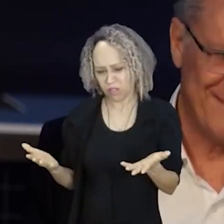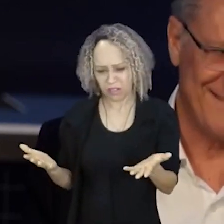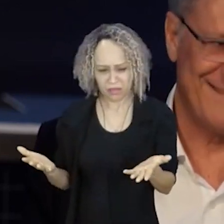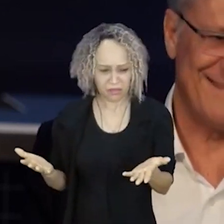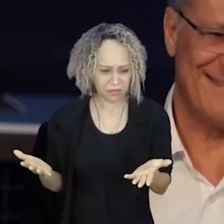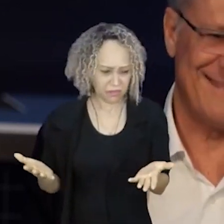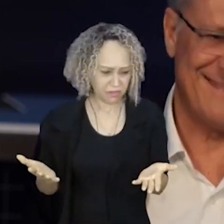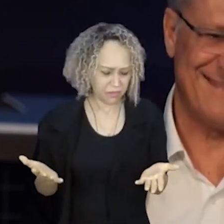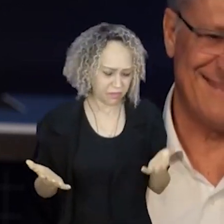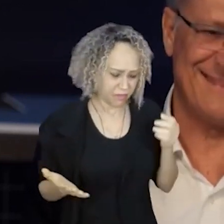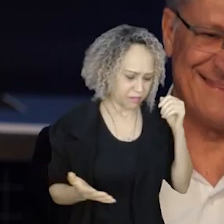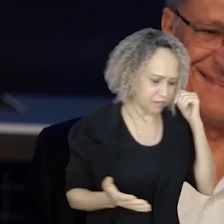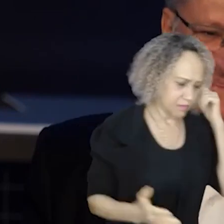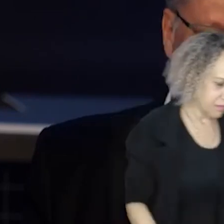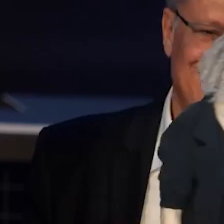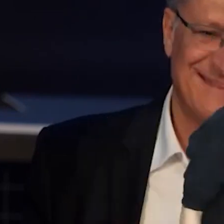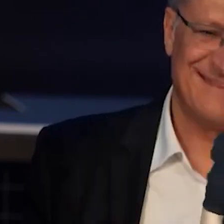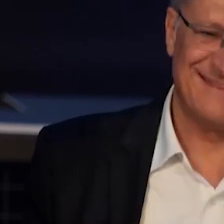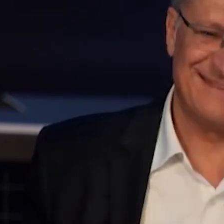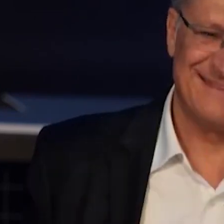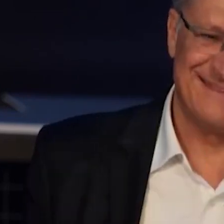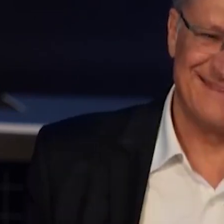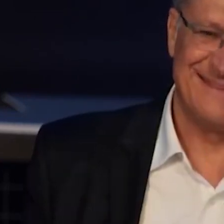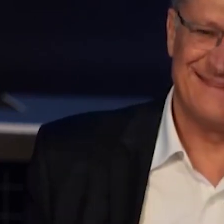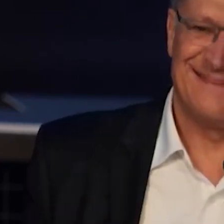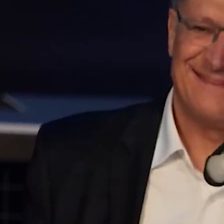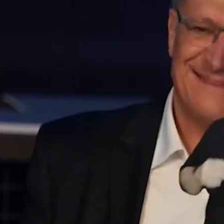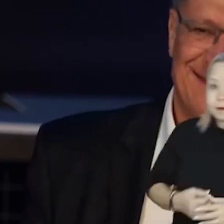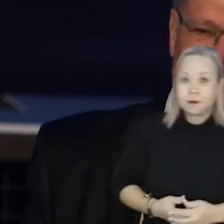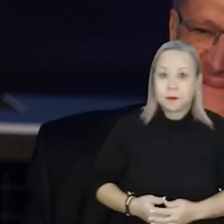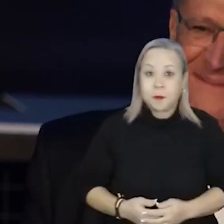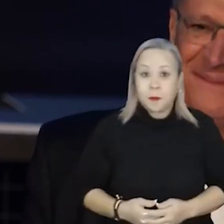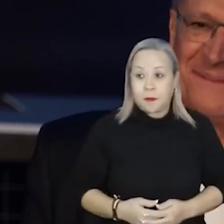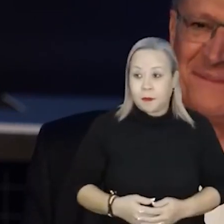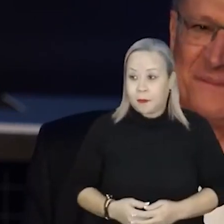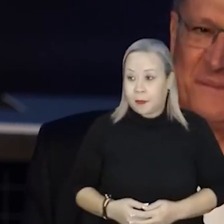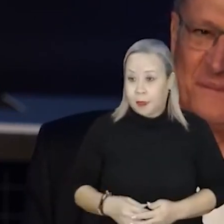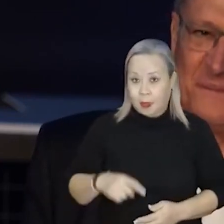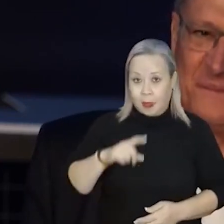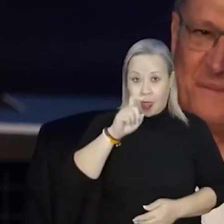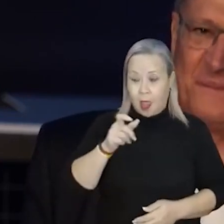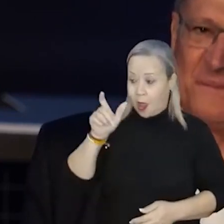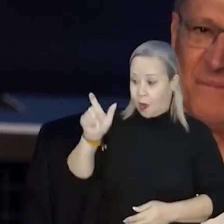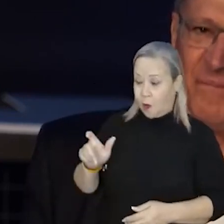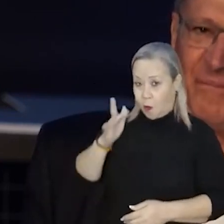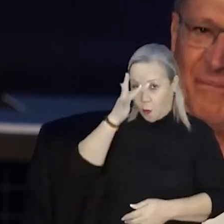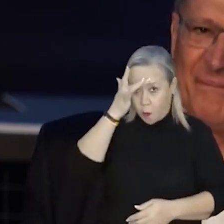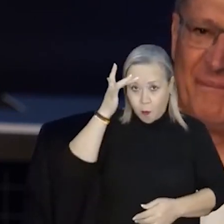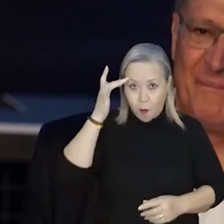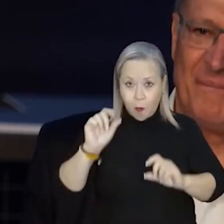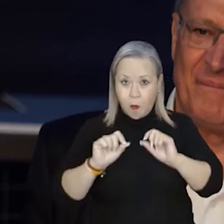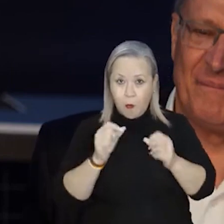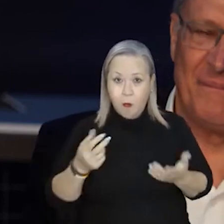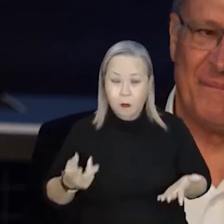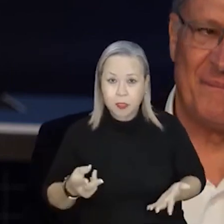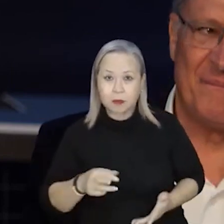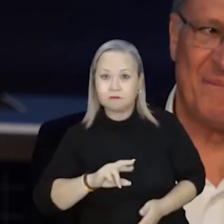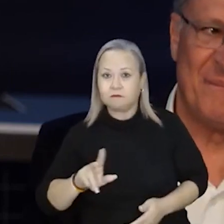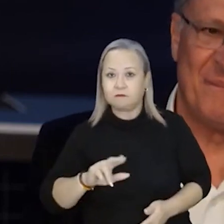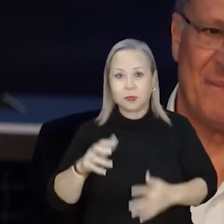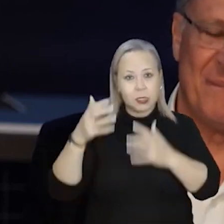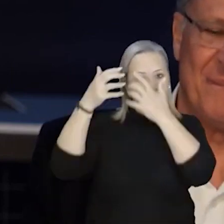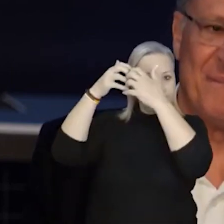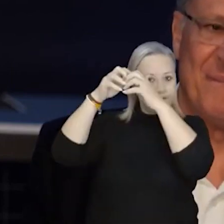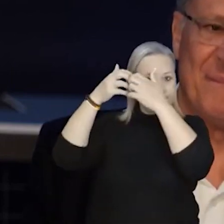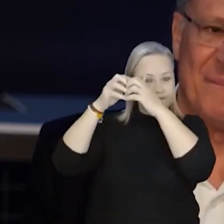Bolsonaro. É uma figura anômala, uma figura irracional, uma